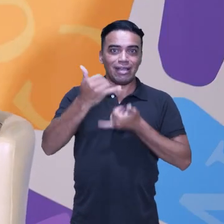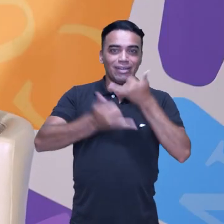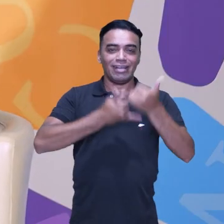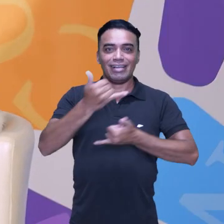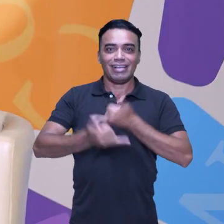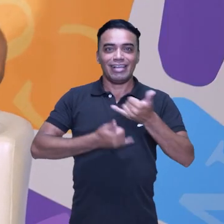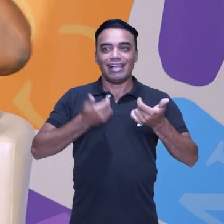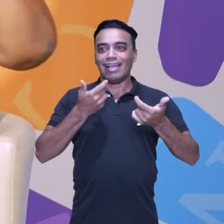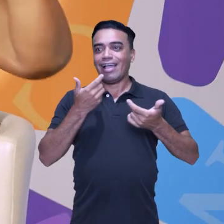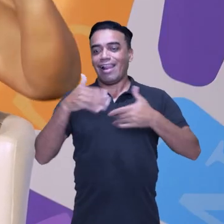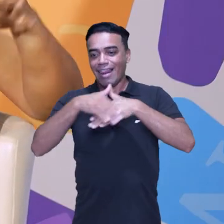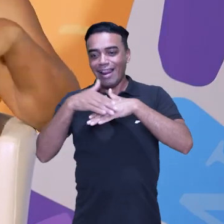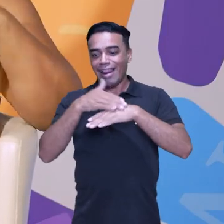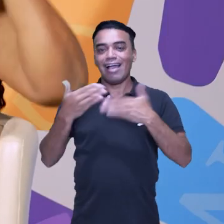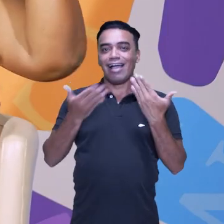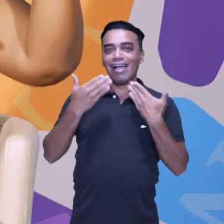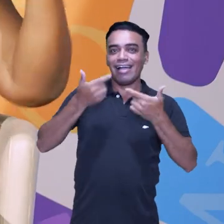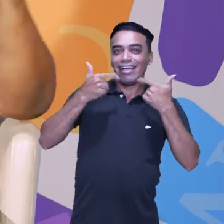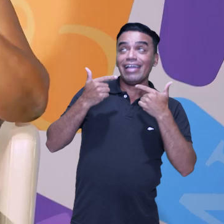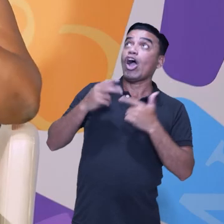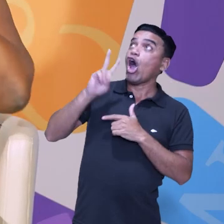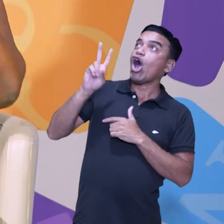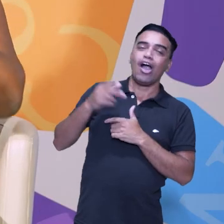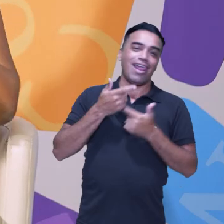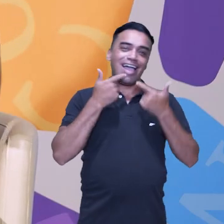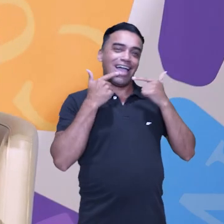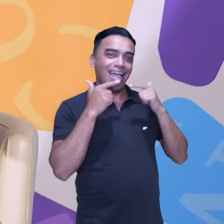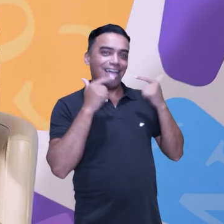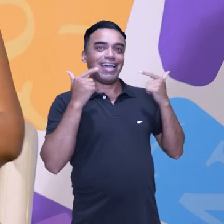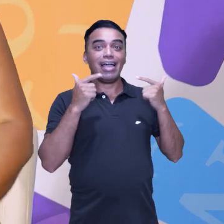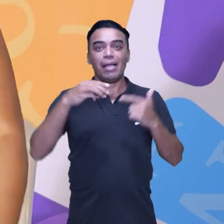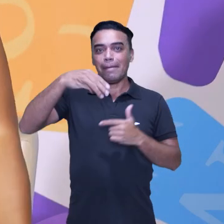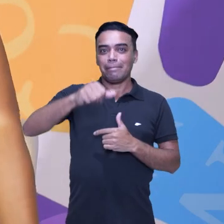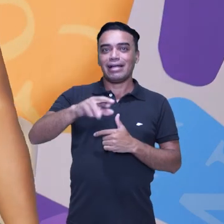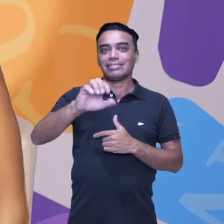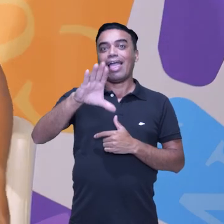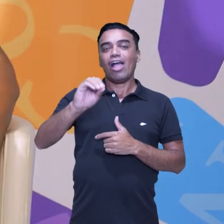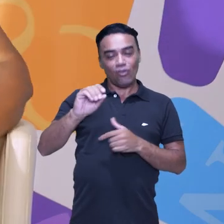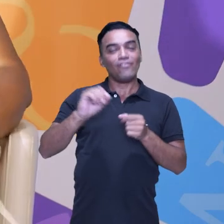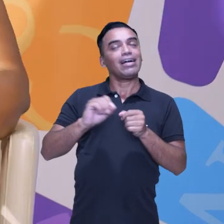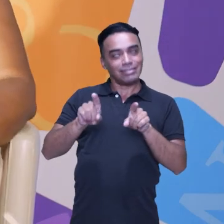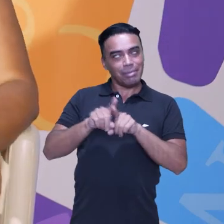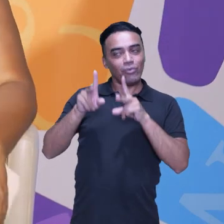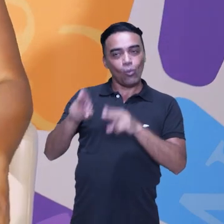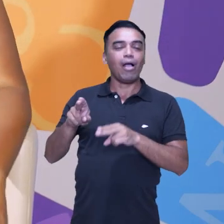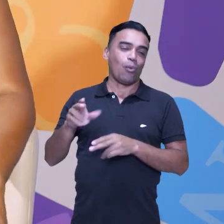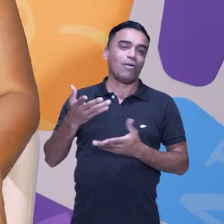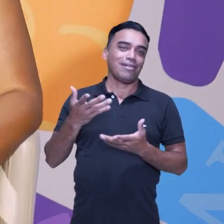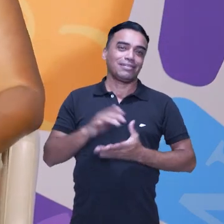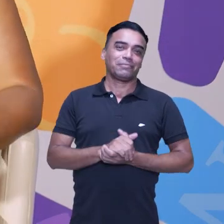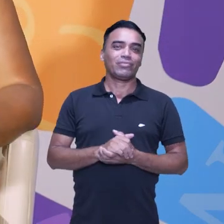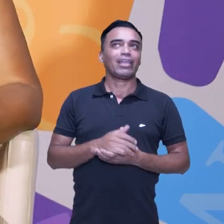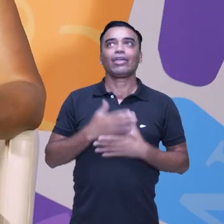e conversando, e rindo, e fazendo a pessoa distrair, olha para cima, dá um sorriso, o Marcelo tem mania de fazer isso também quando ele faz foto. E